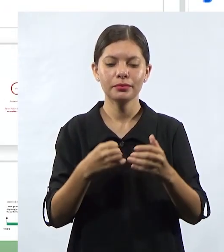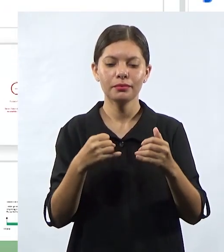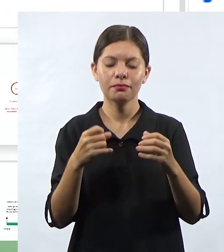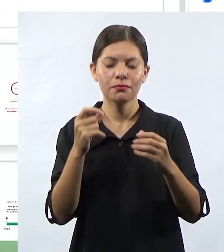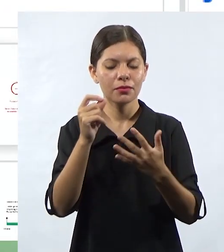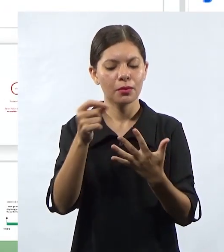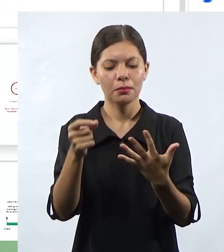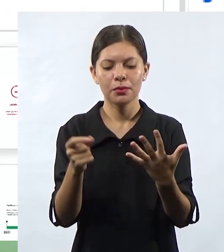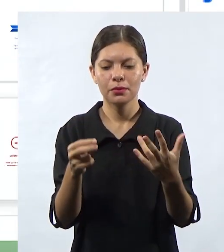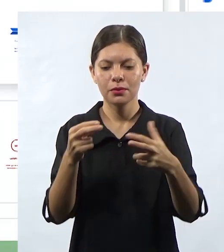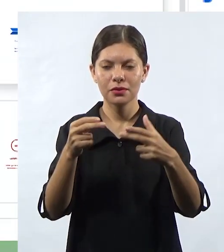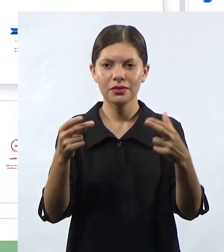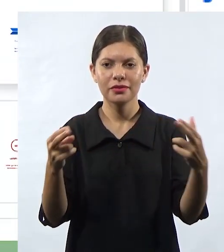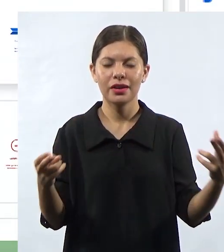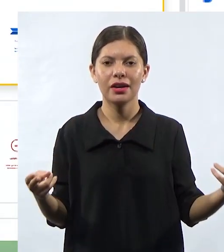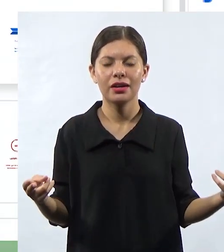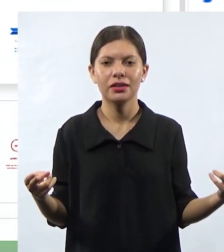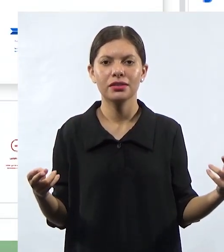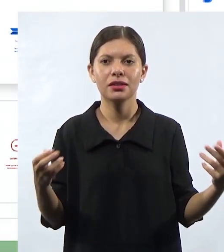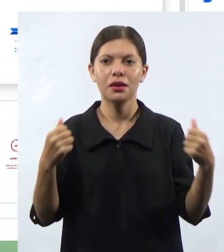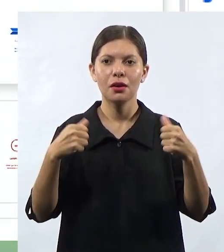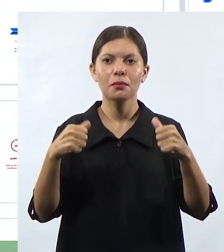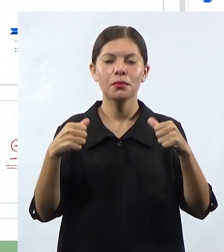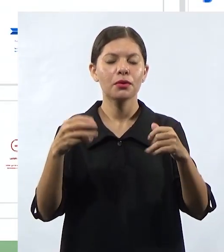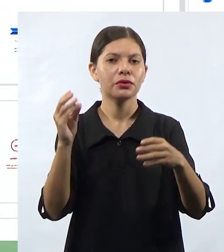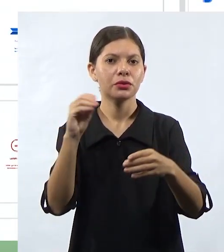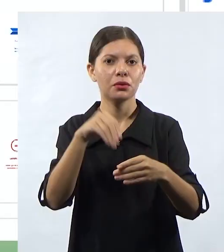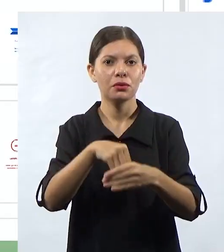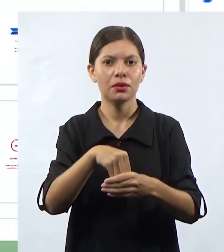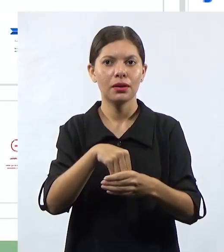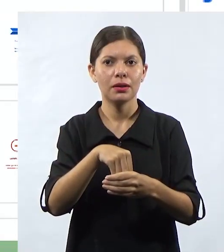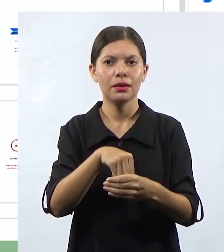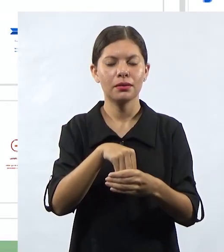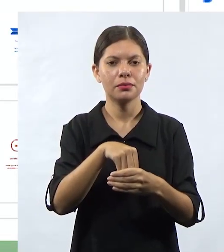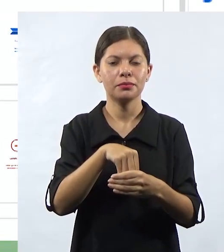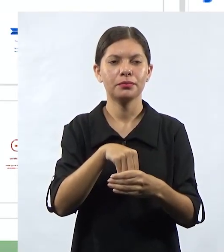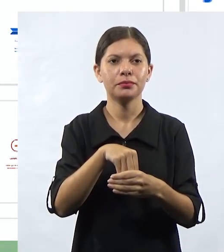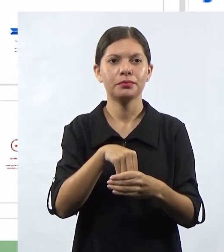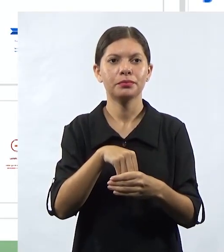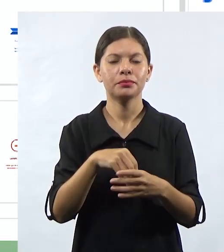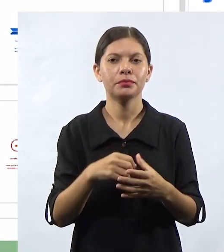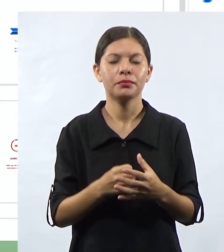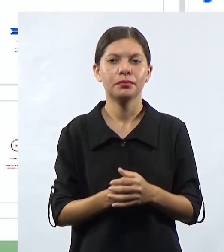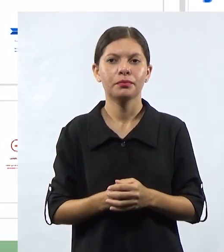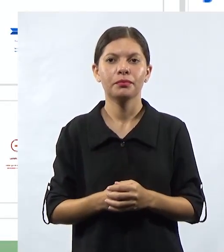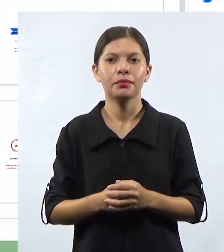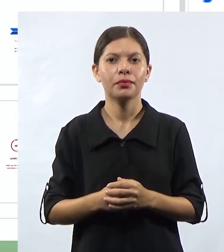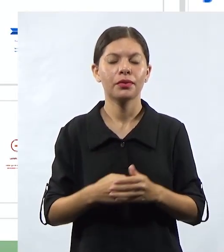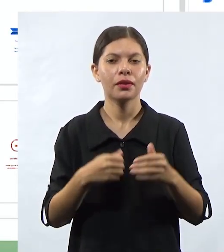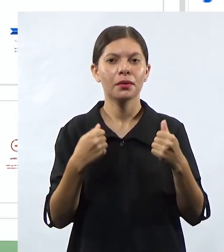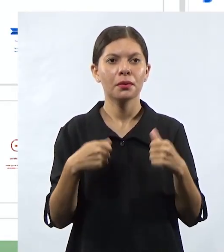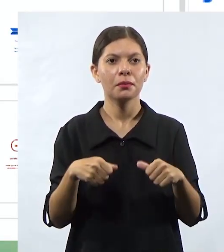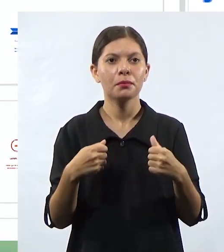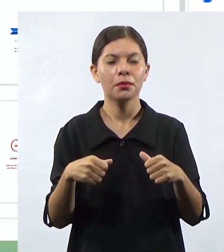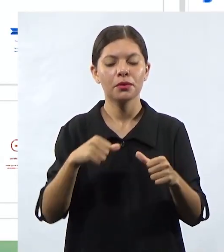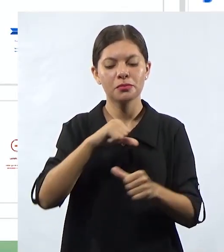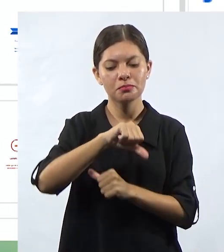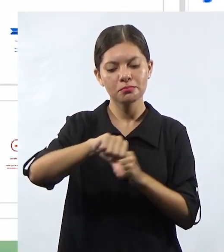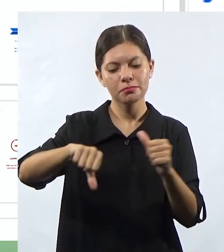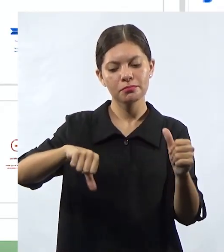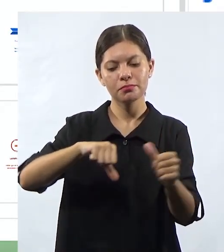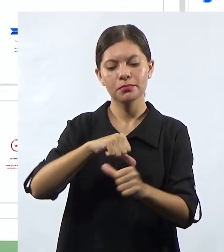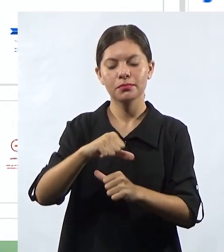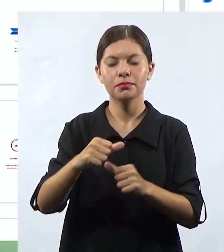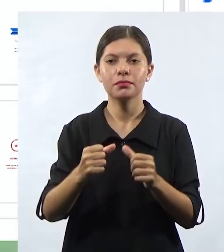outras opções aqui. Então, eu posso, ó, posso colocar essa daqui só pra gente, né, visualizar. Eu posso